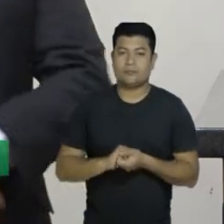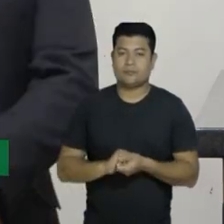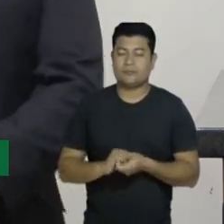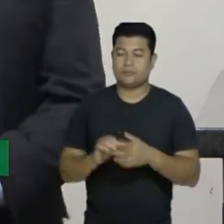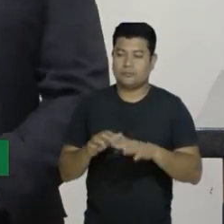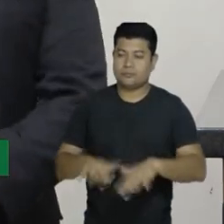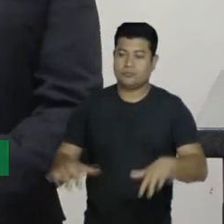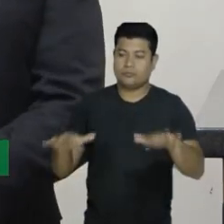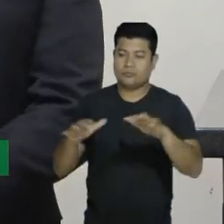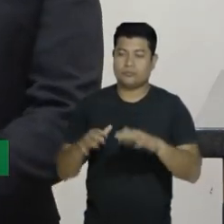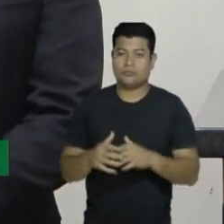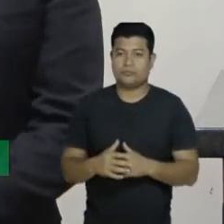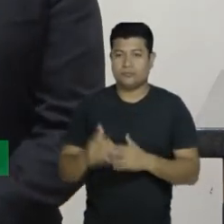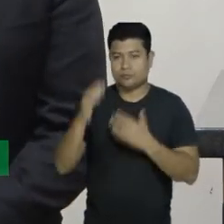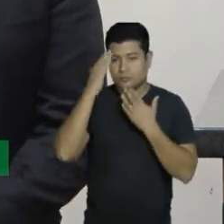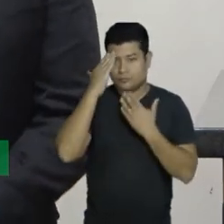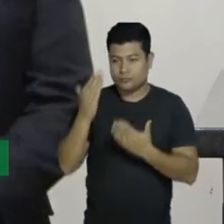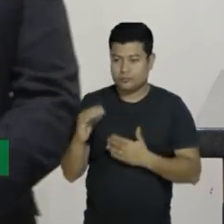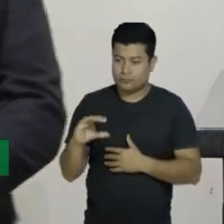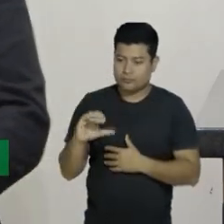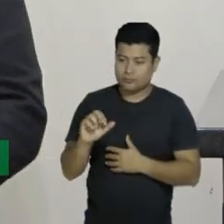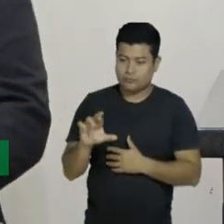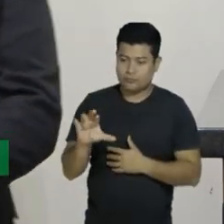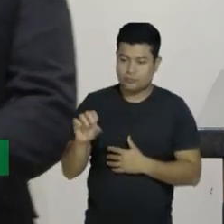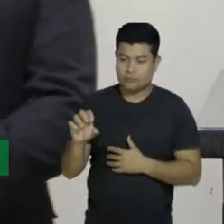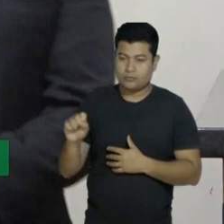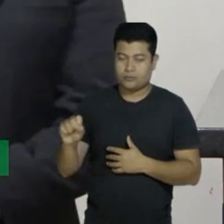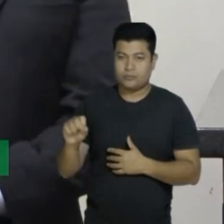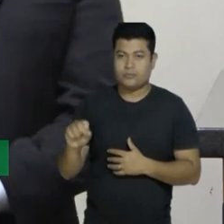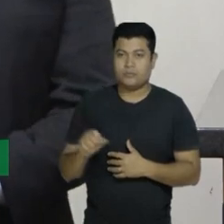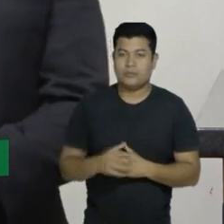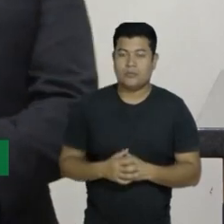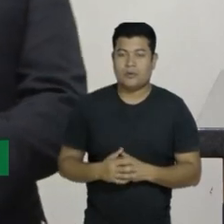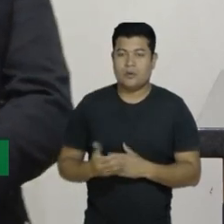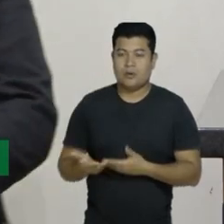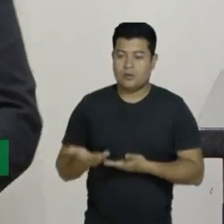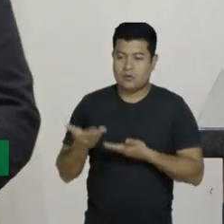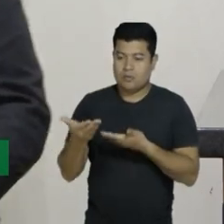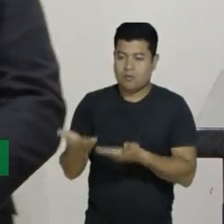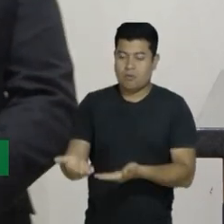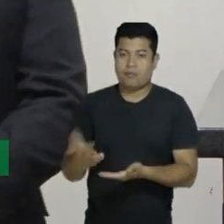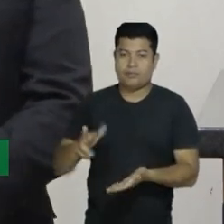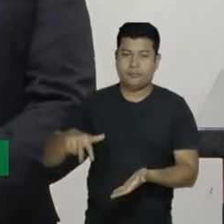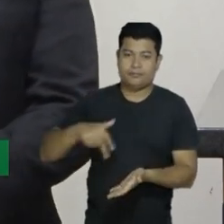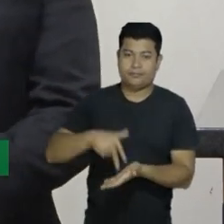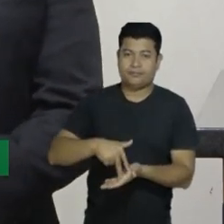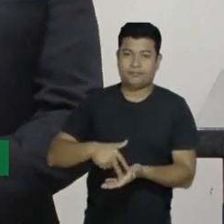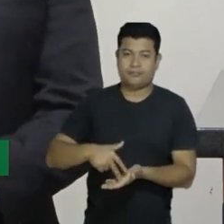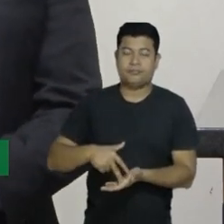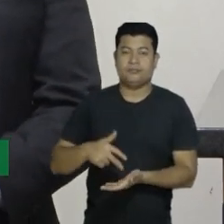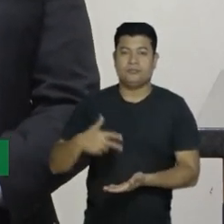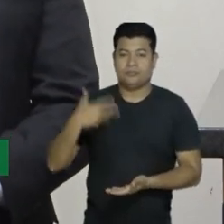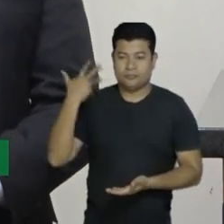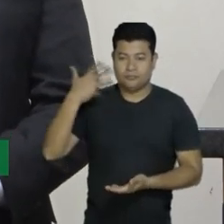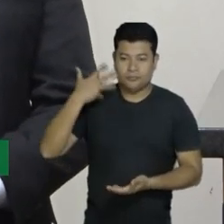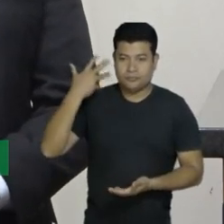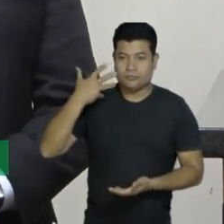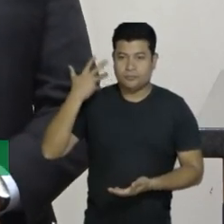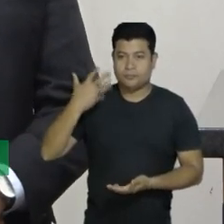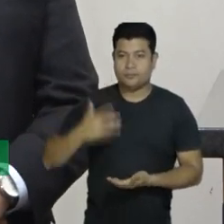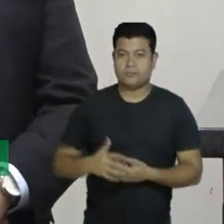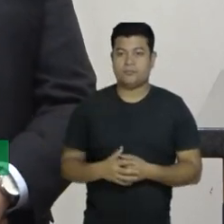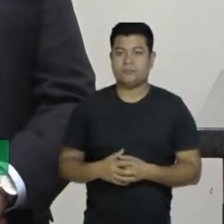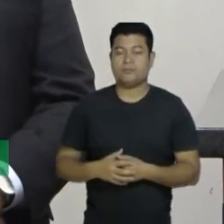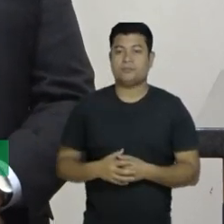demais. Obrigado ao Carlos Brandão, da BRCom, pela oportunidade de a Soamar manifestar apoio a esse